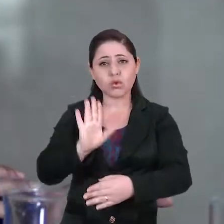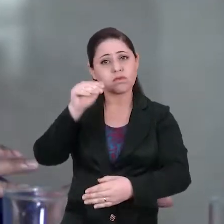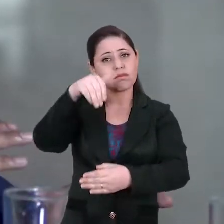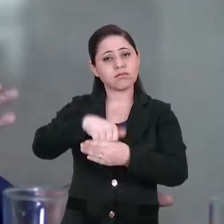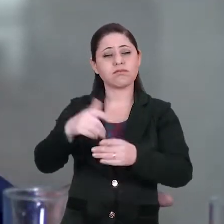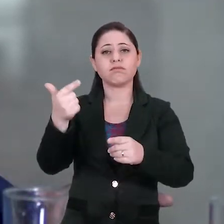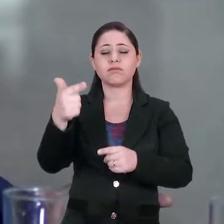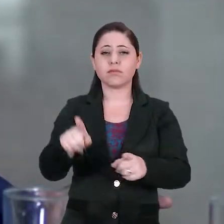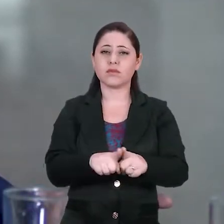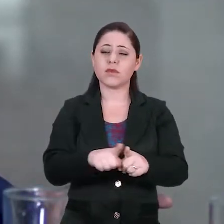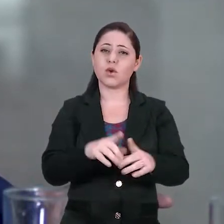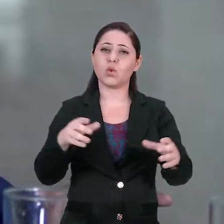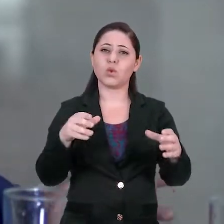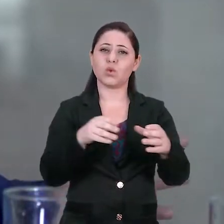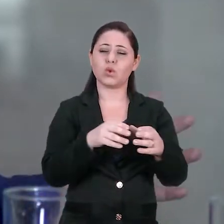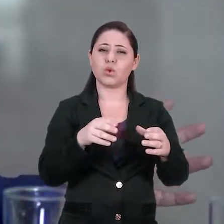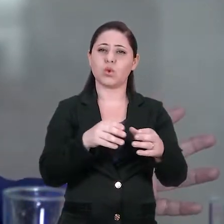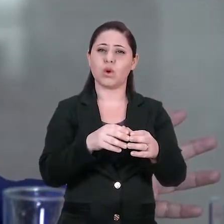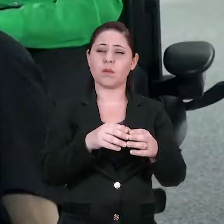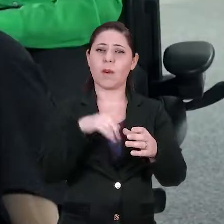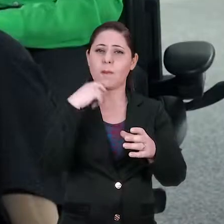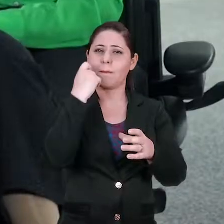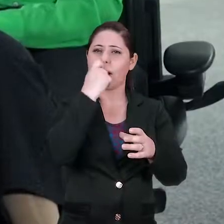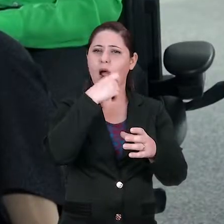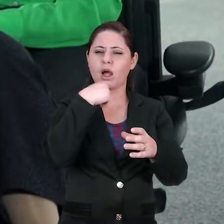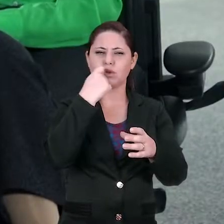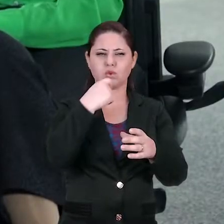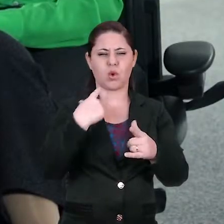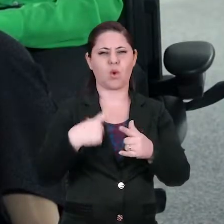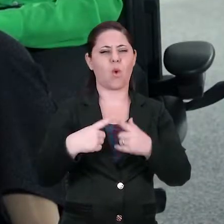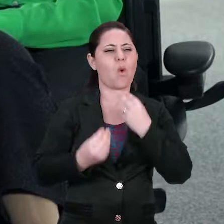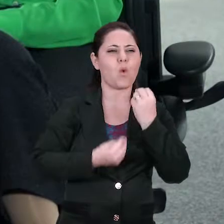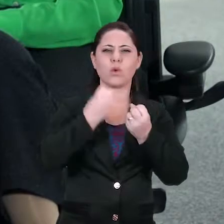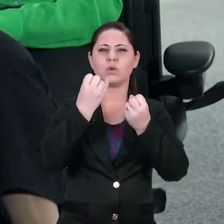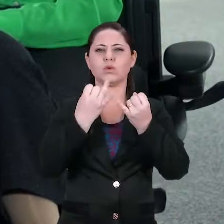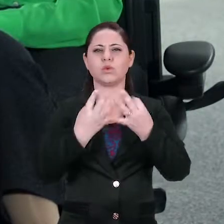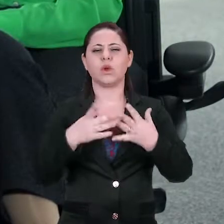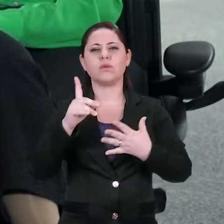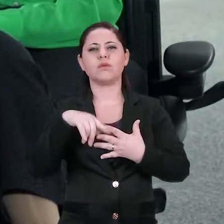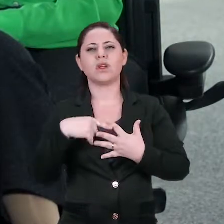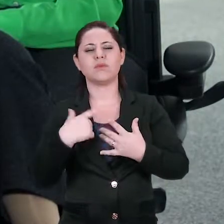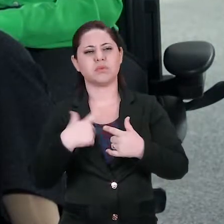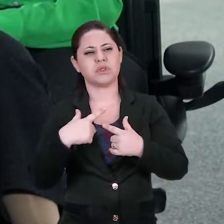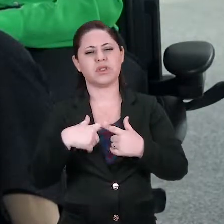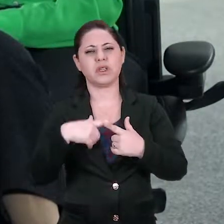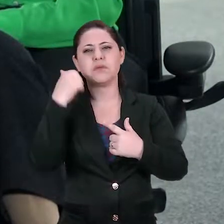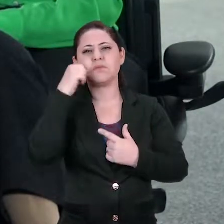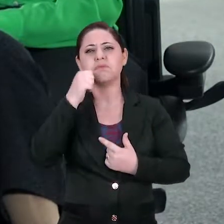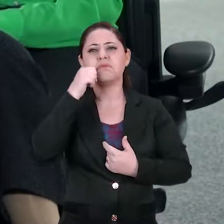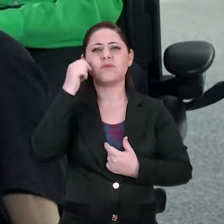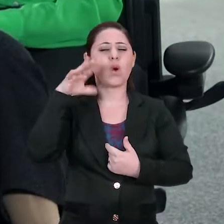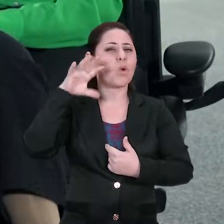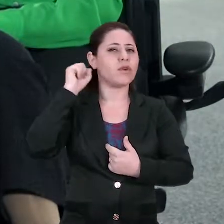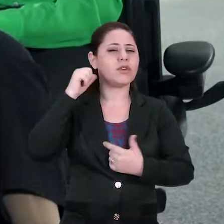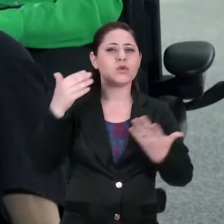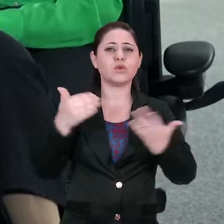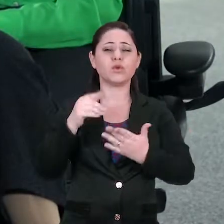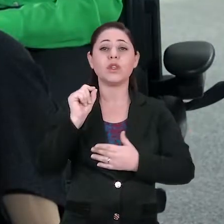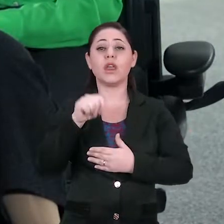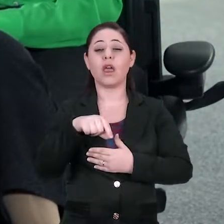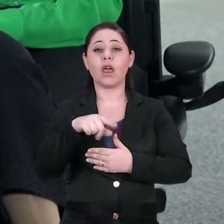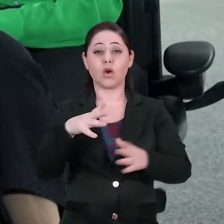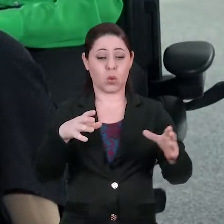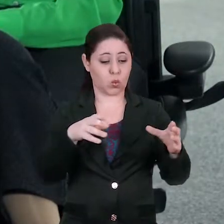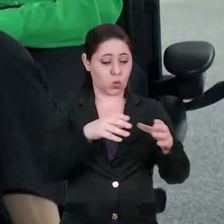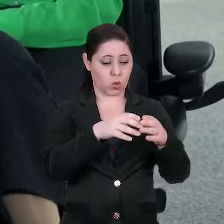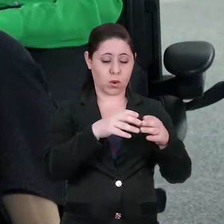educação chamado a Bancada do Batom. Conta um pouco para quem está em casa, porque as mulheres estão nos ouvindo, o que significou essa